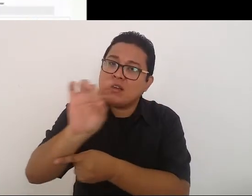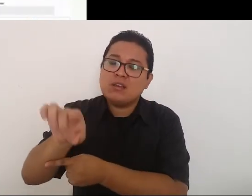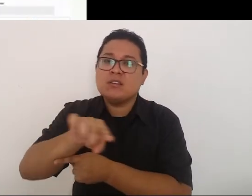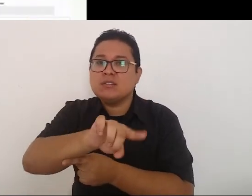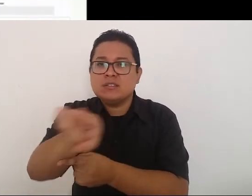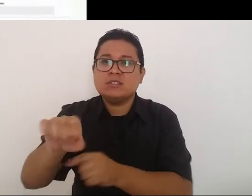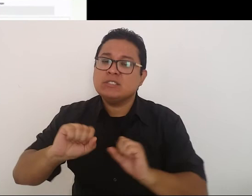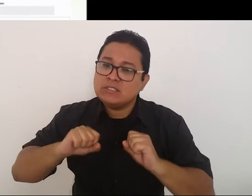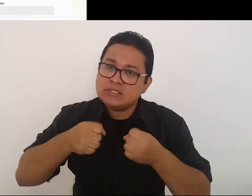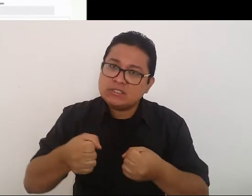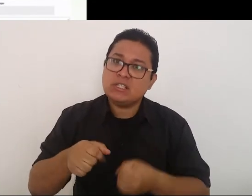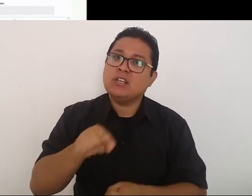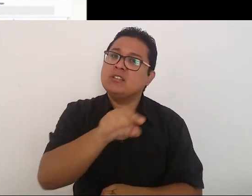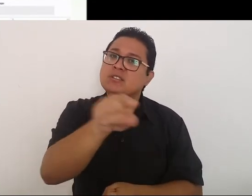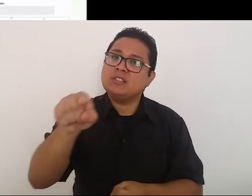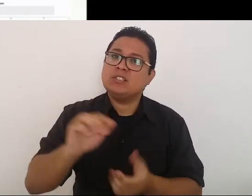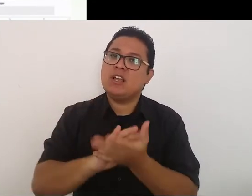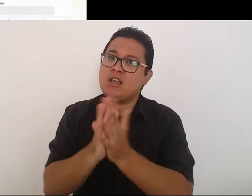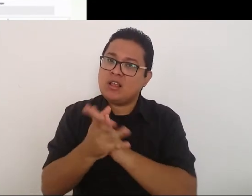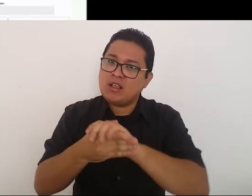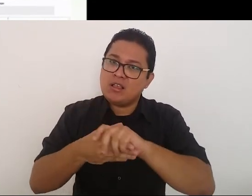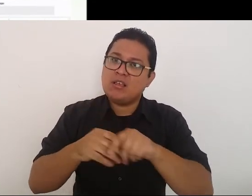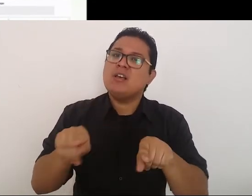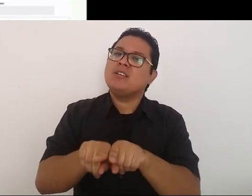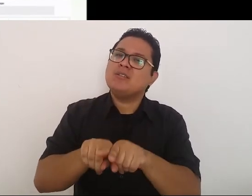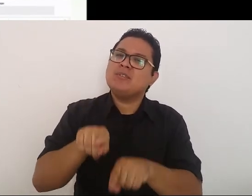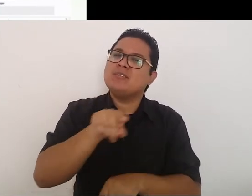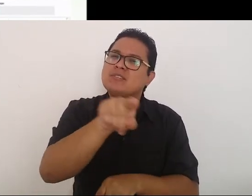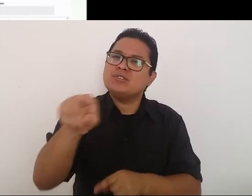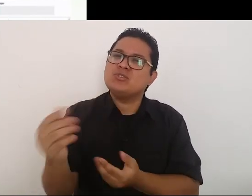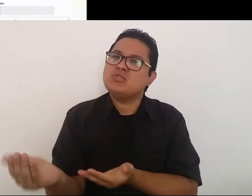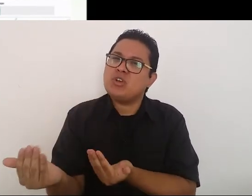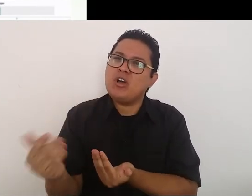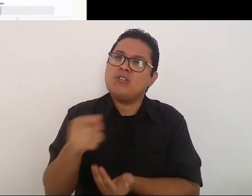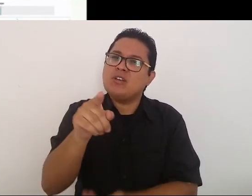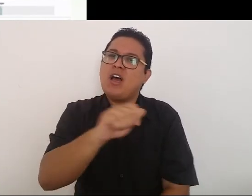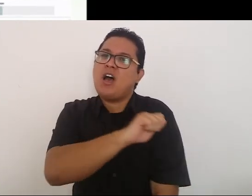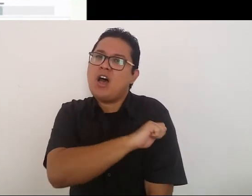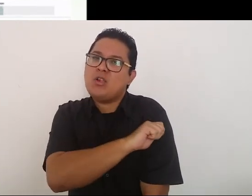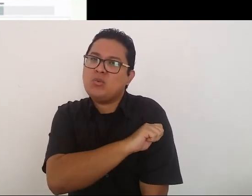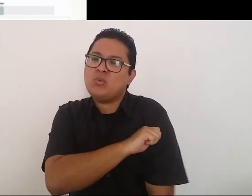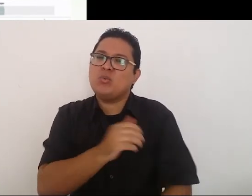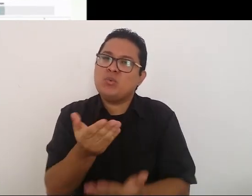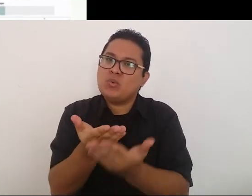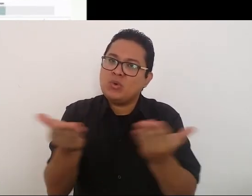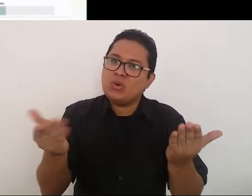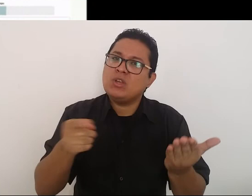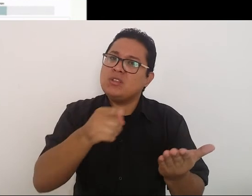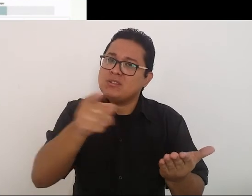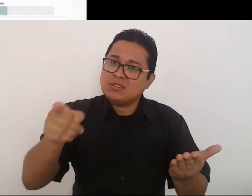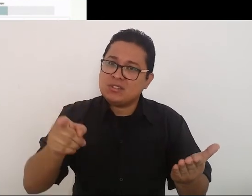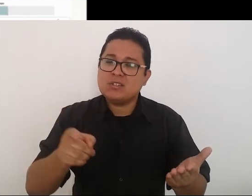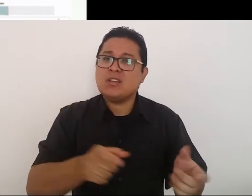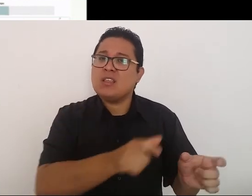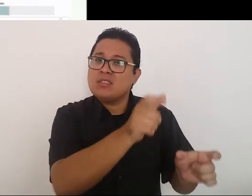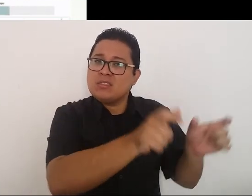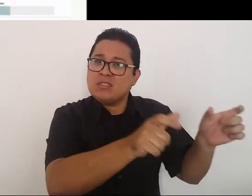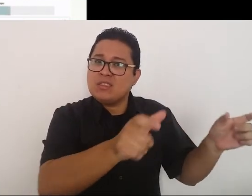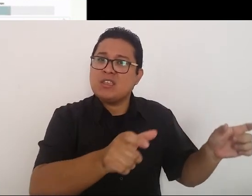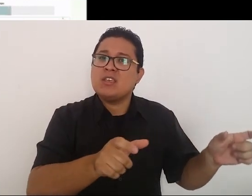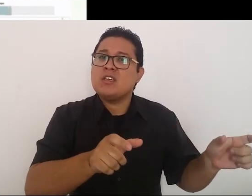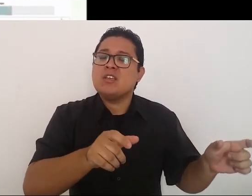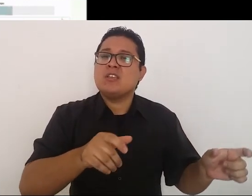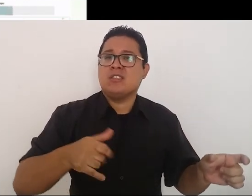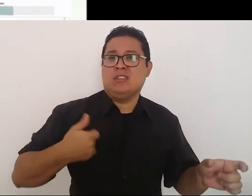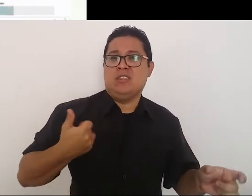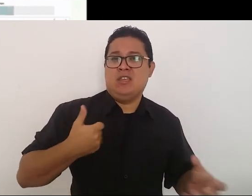Tentar lavar bem as mãos. Você que é mais novinho, né, meu aluno que está me assistindo, minha aluna, se oferece para ajudar o seu avô,